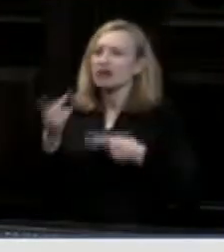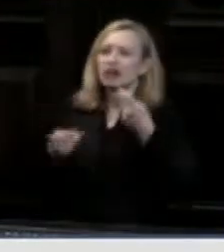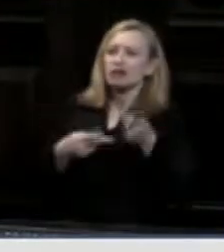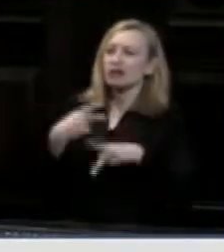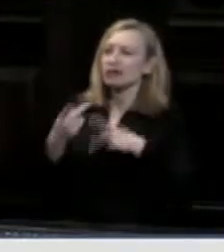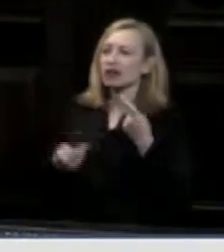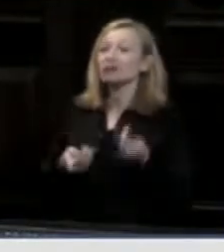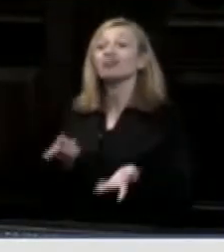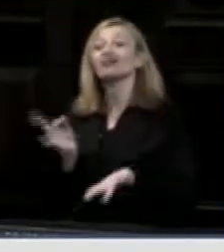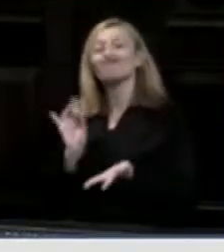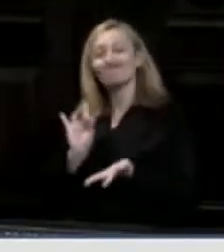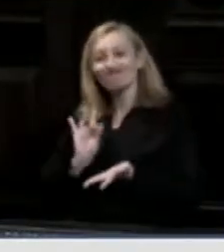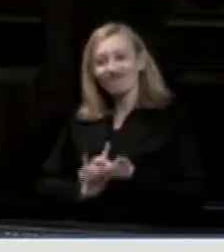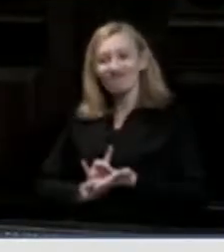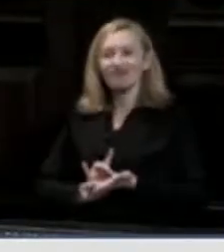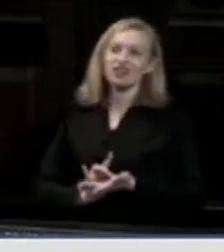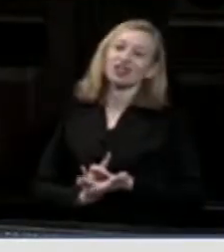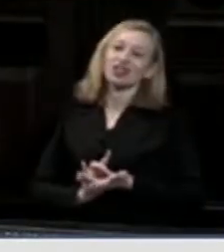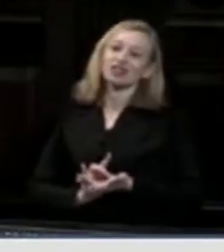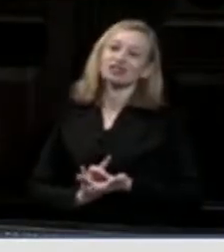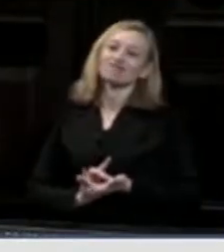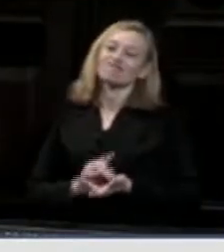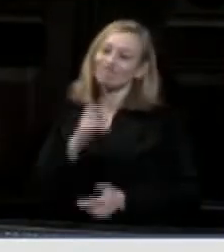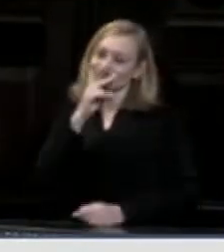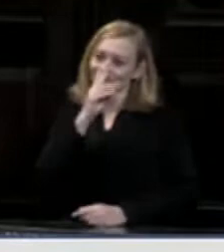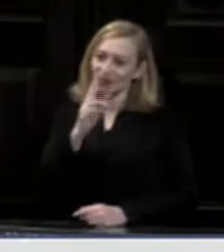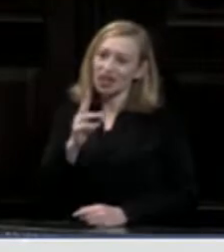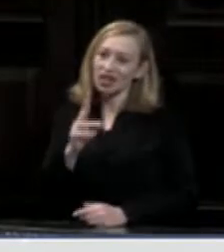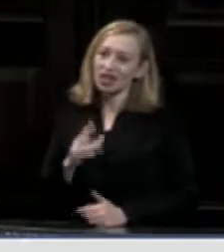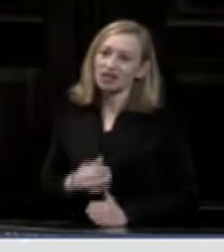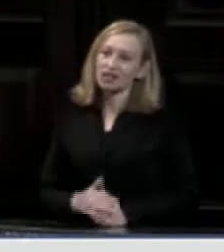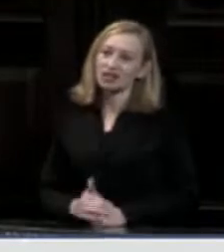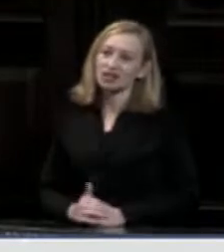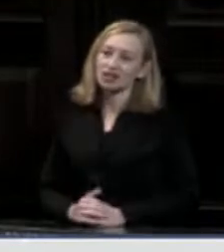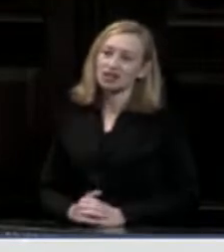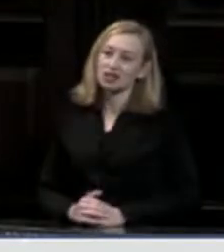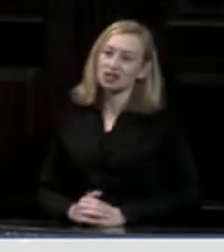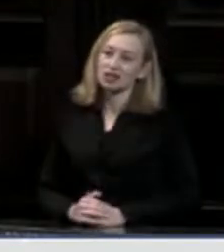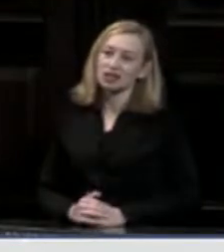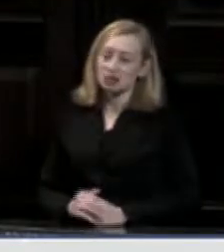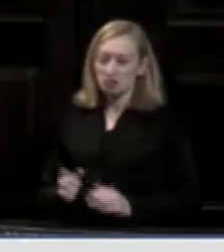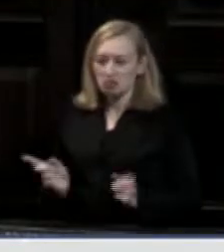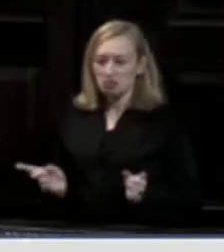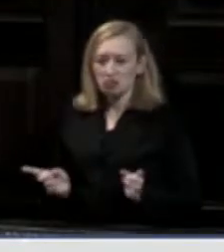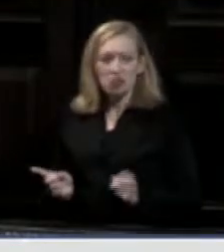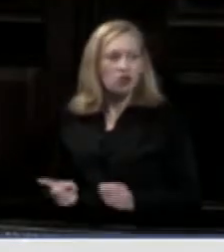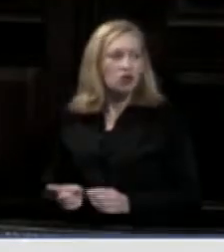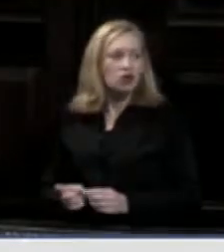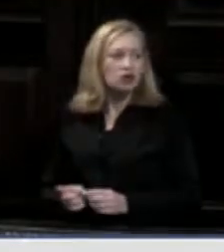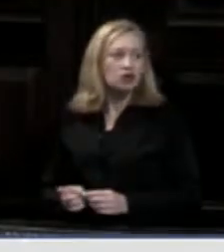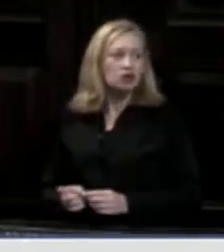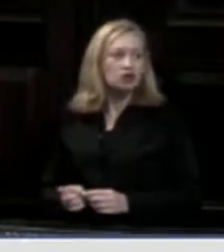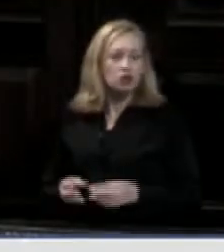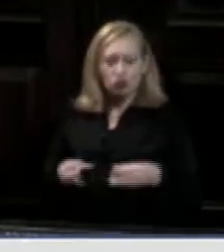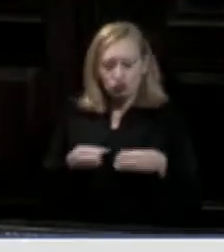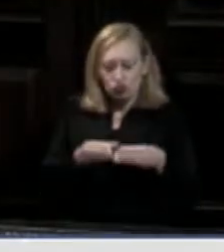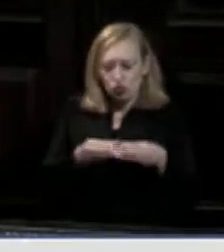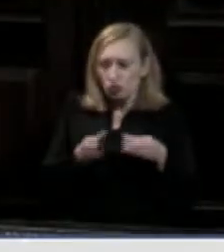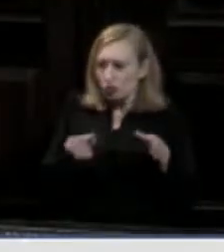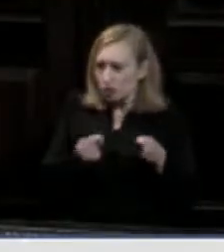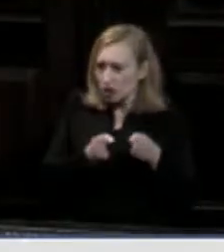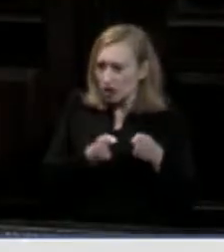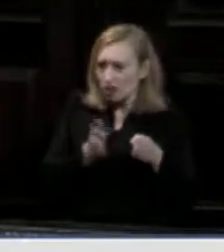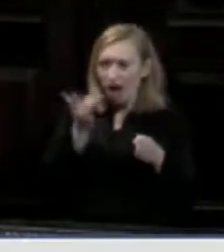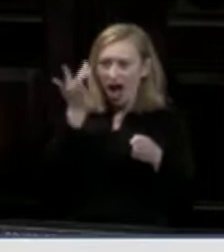na verdade me parece que uma parcela significativa acha